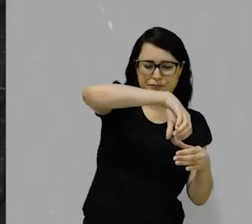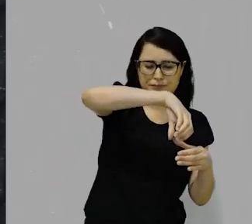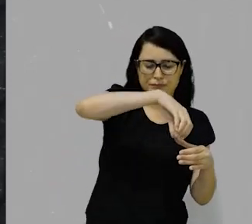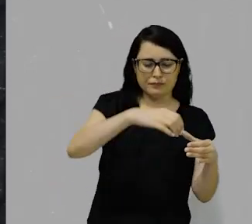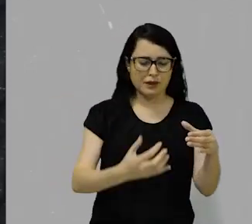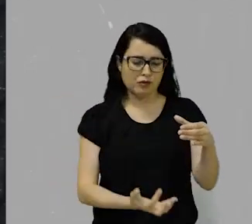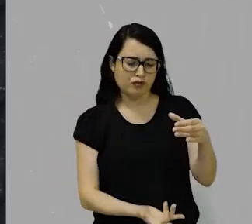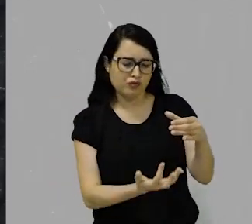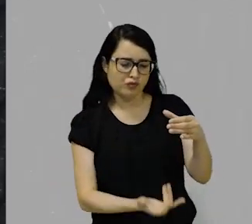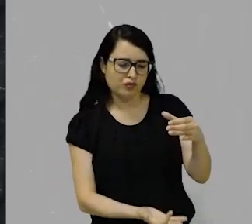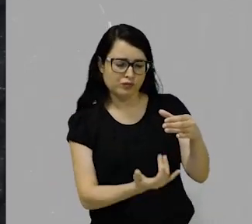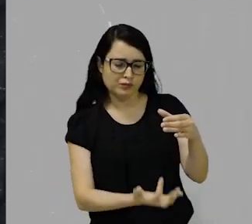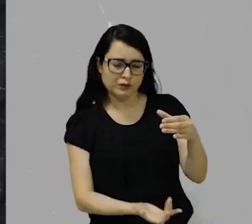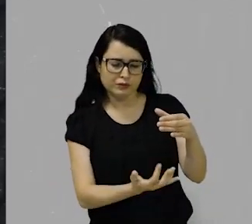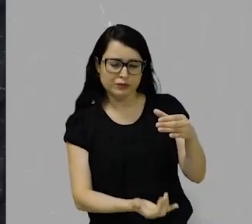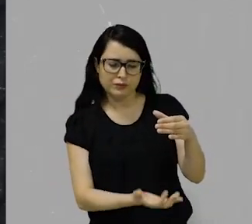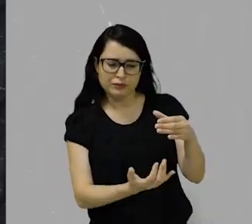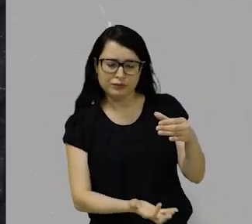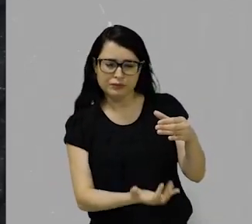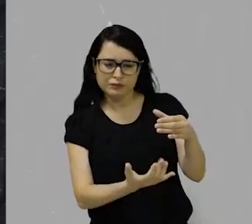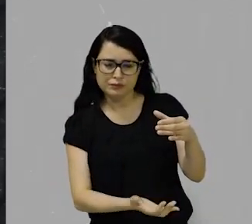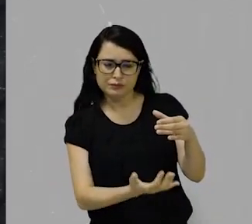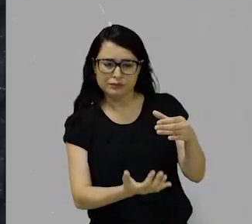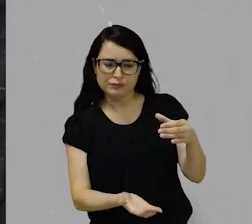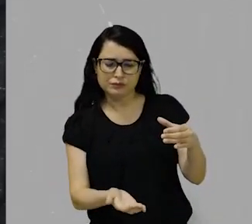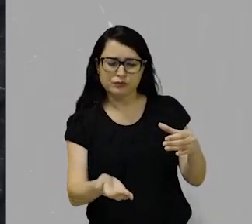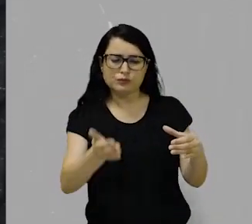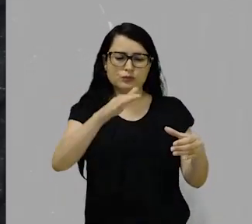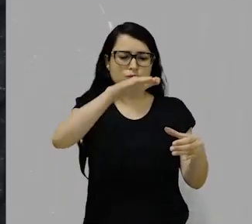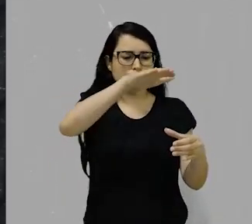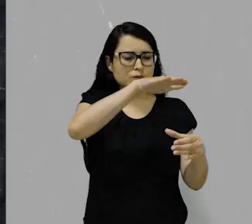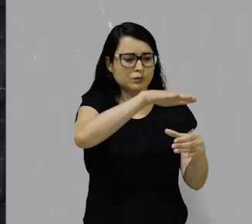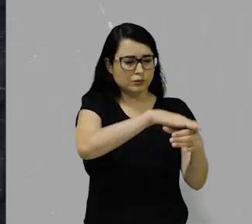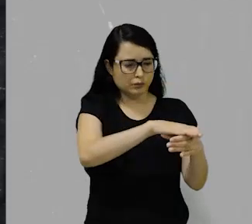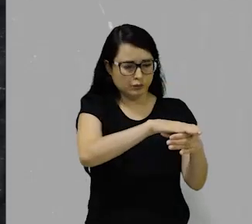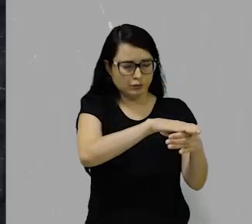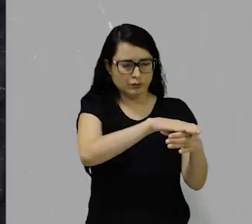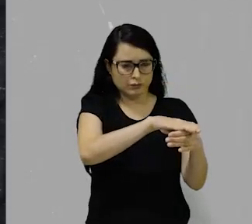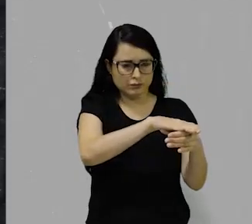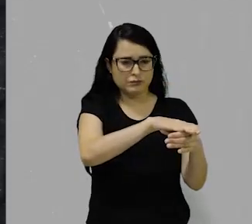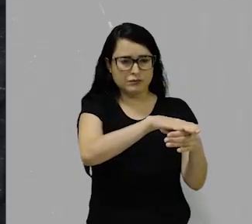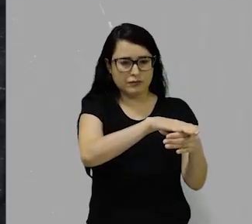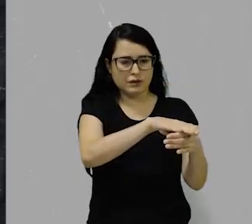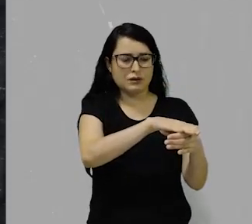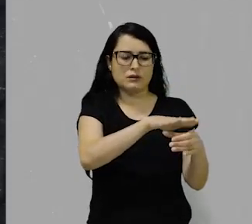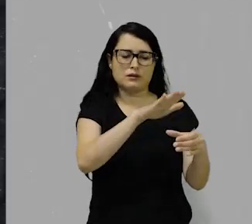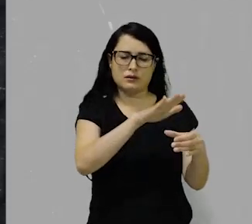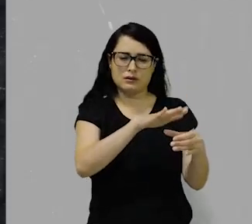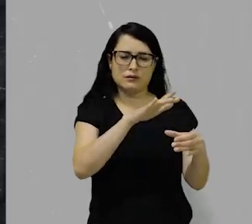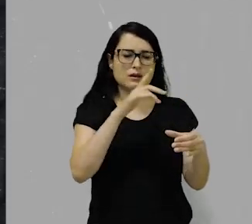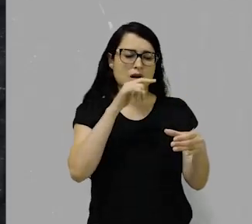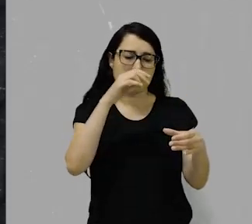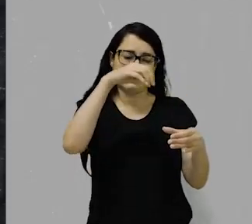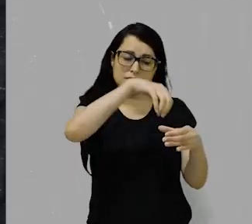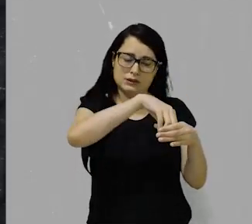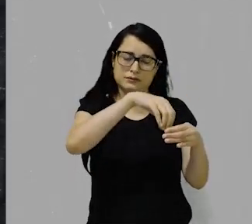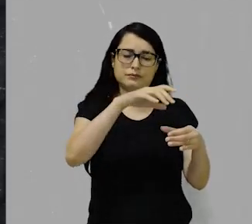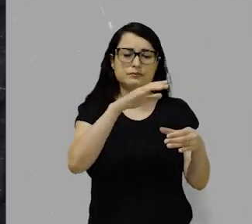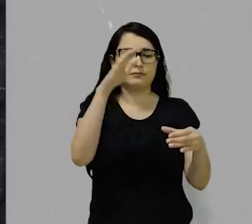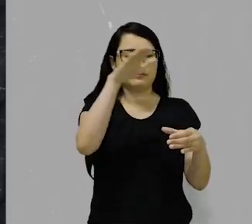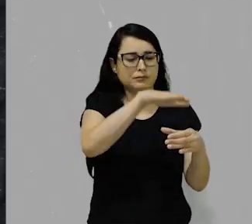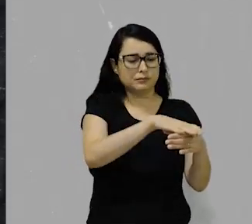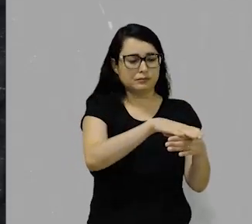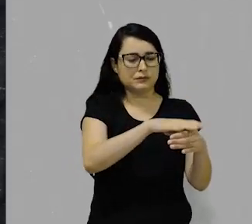panela no fogo, tá? E coloco uma tampa dentro dessa panela, ali tampando a água, tá? A temperatura